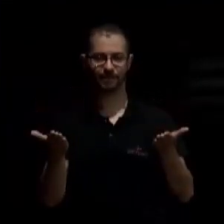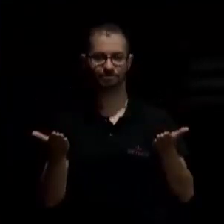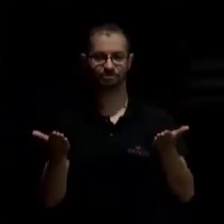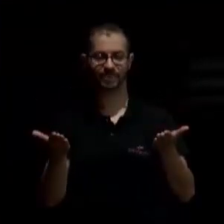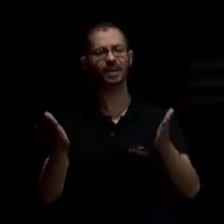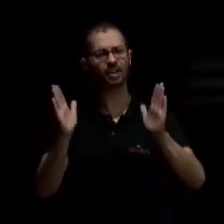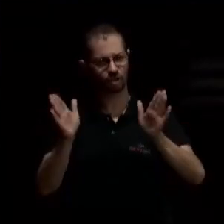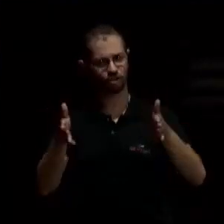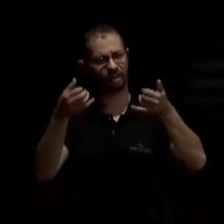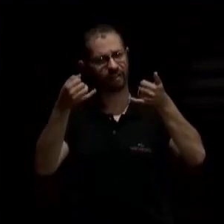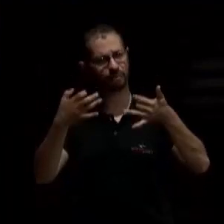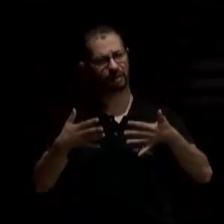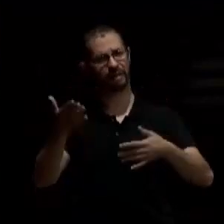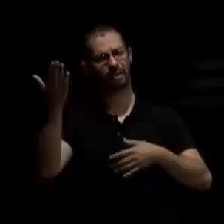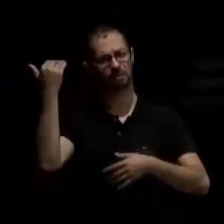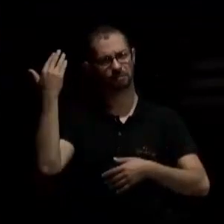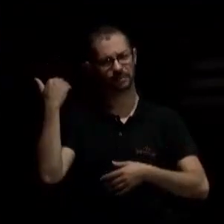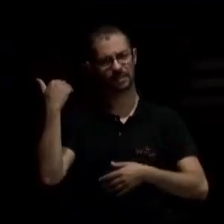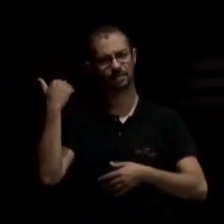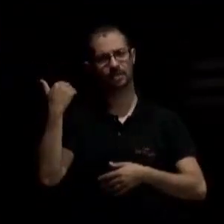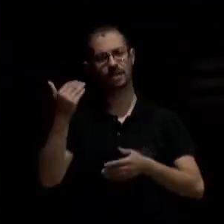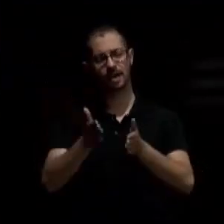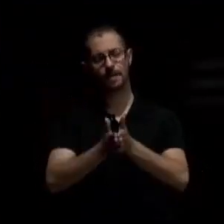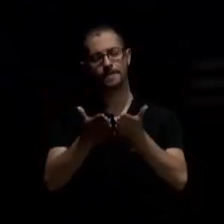aqui na última vez, a palavra de Deus,